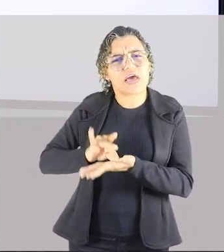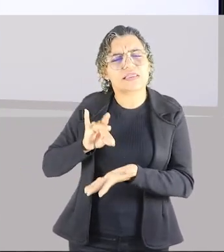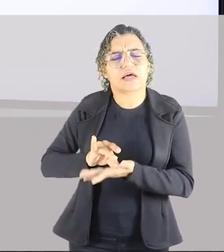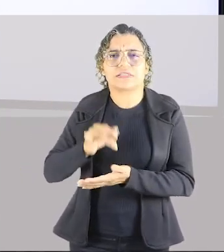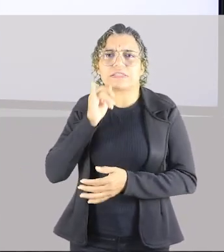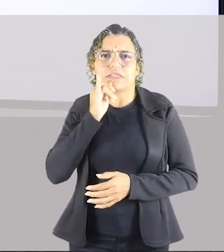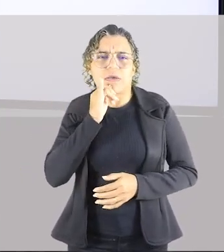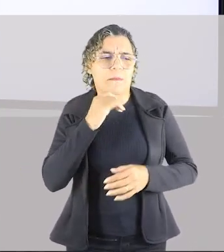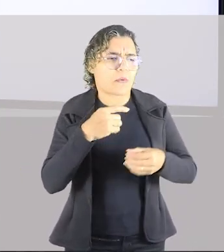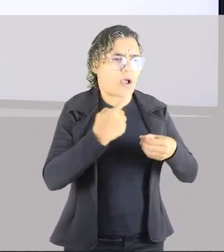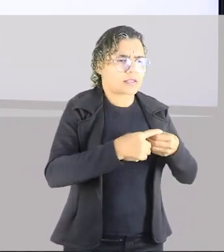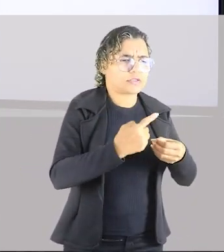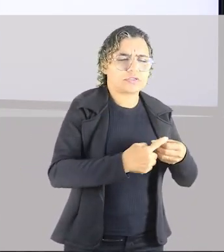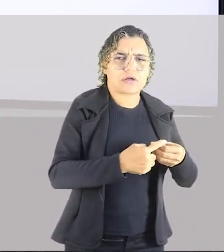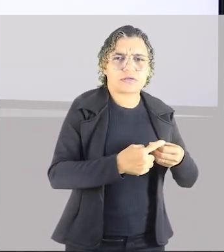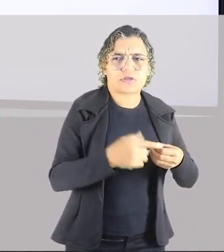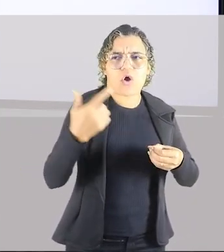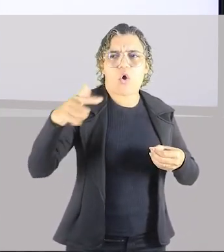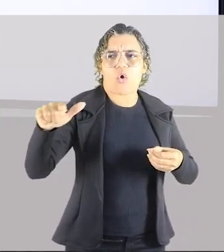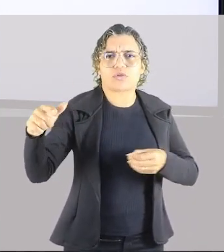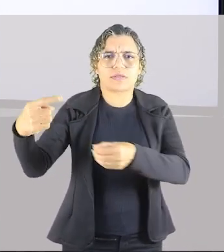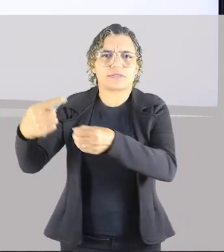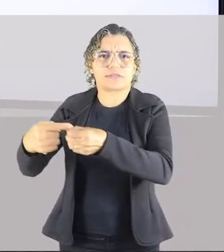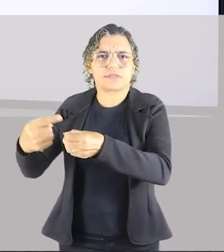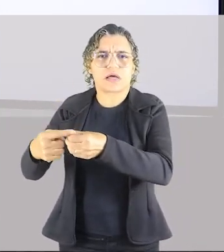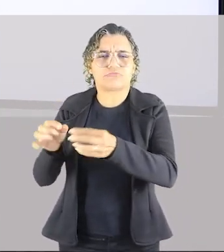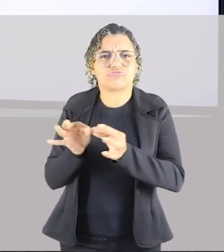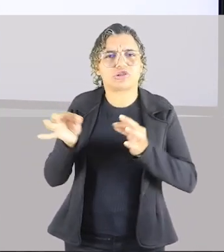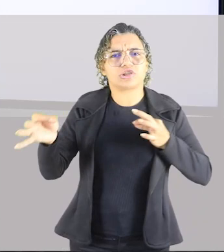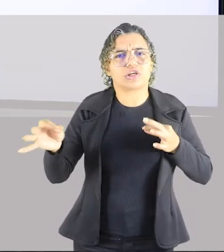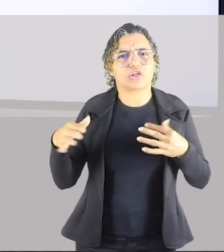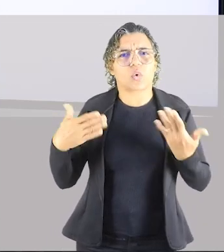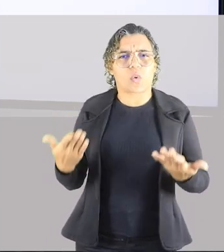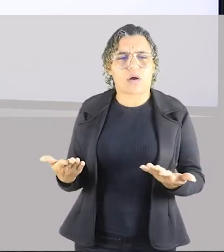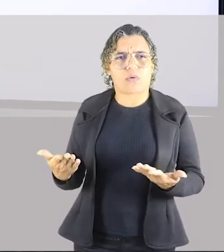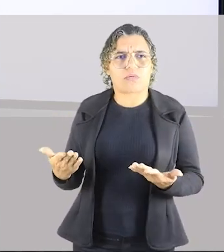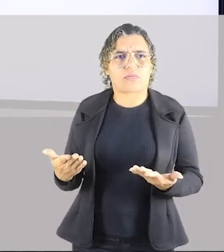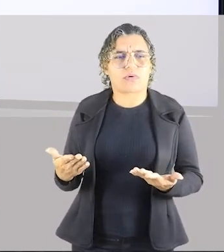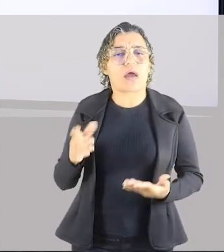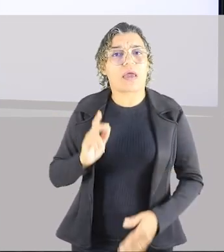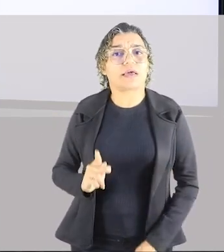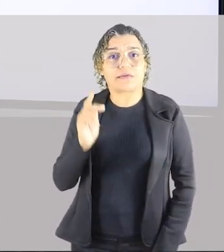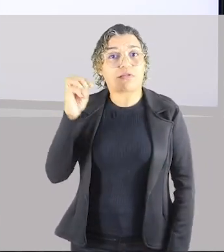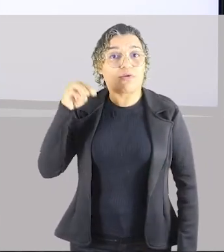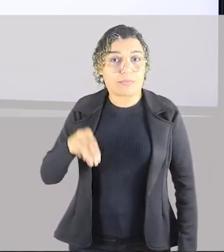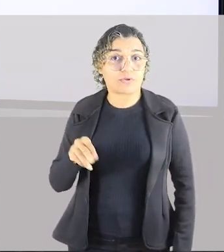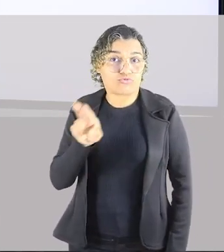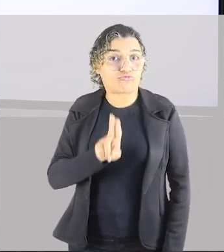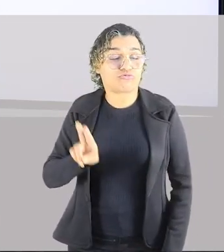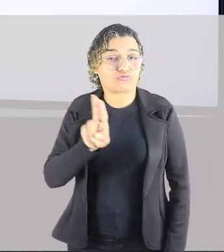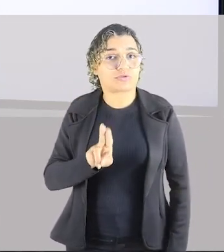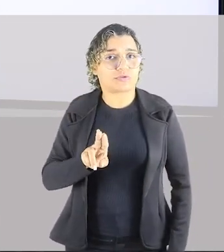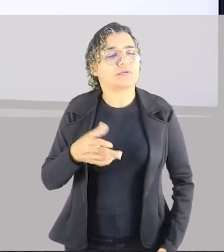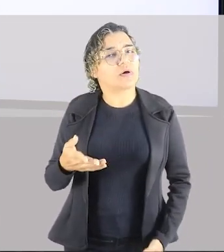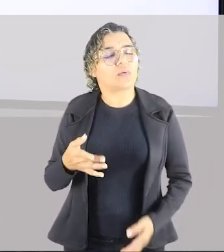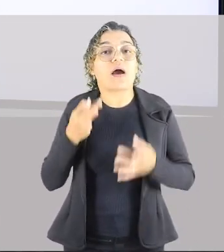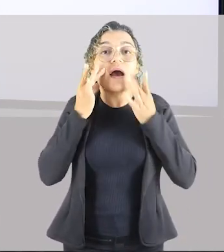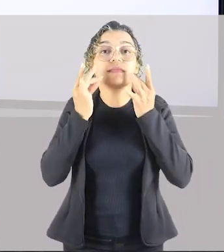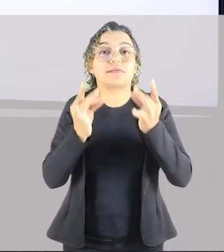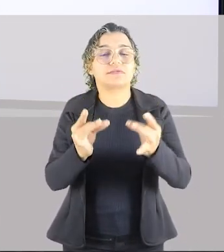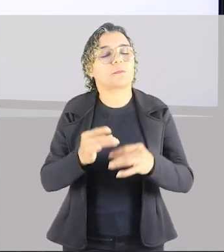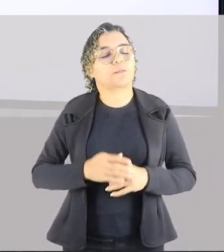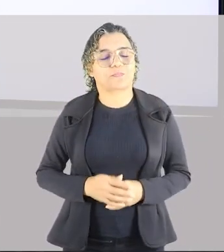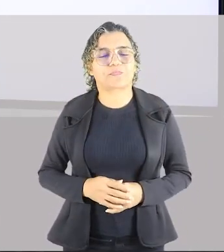uma cidade para outra? Qual é a casa métrica que a gente utiliza de maneira geral? É o quilômetro. E aí eu te chamo a